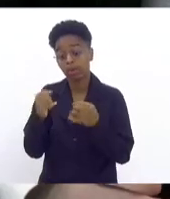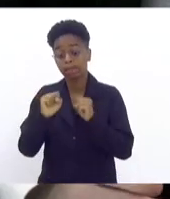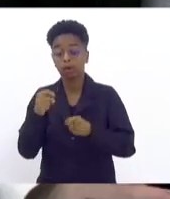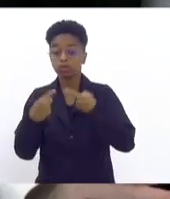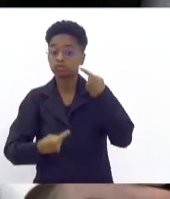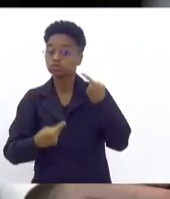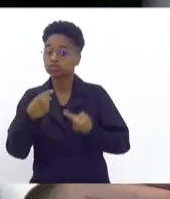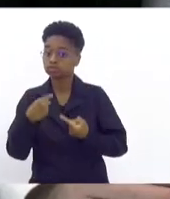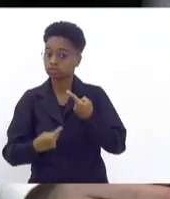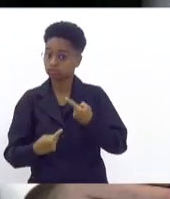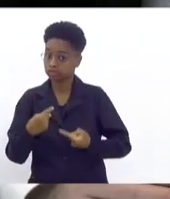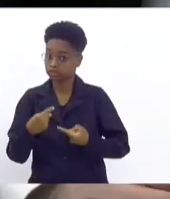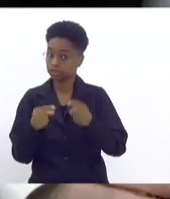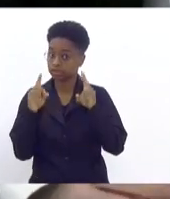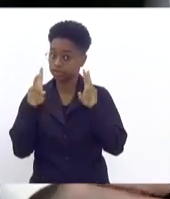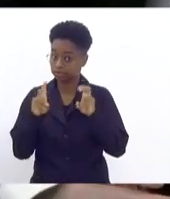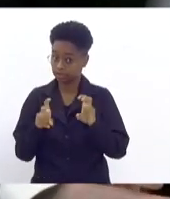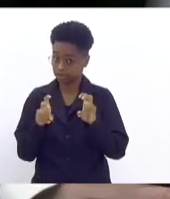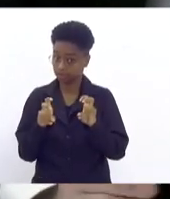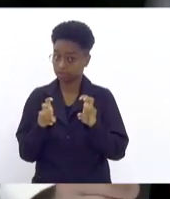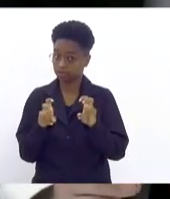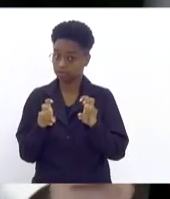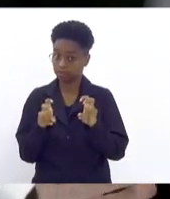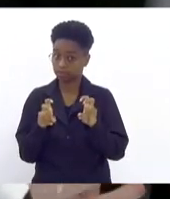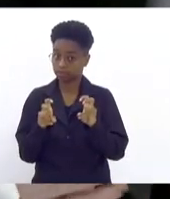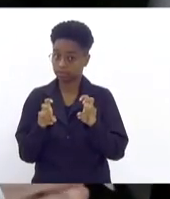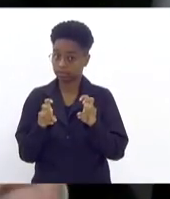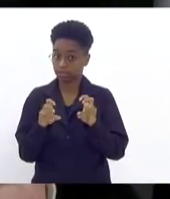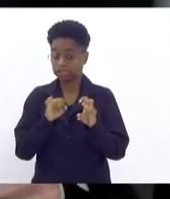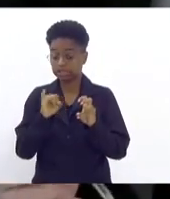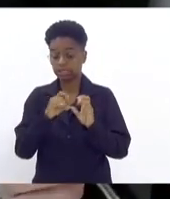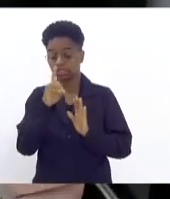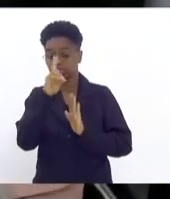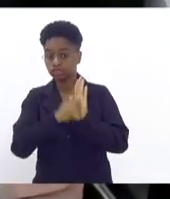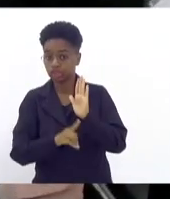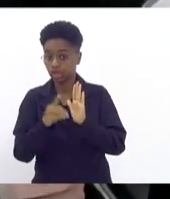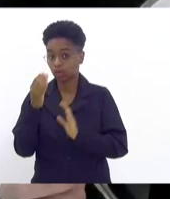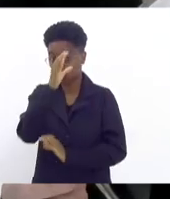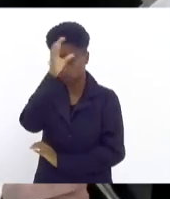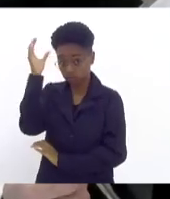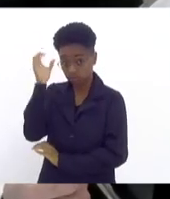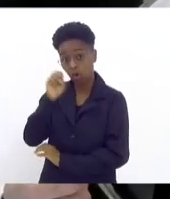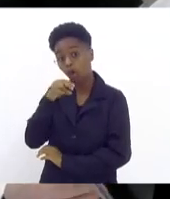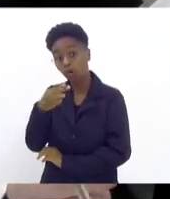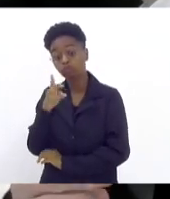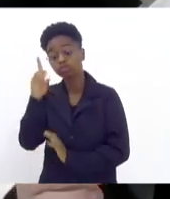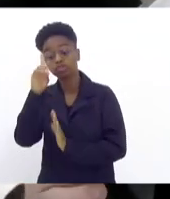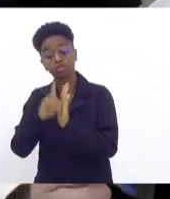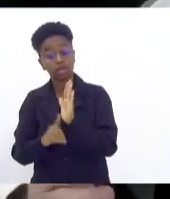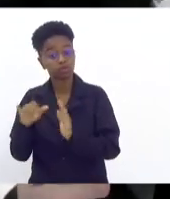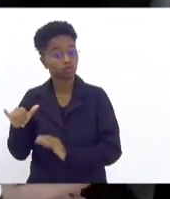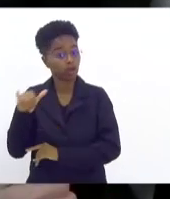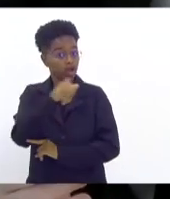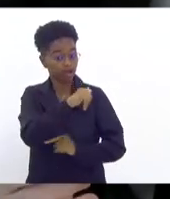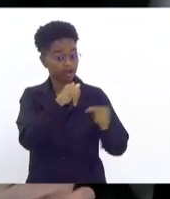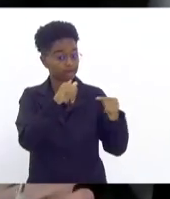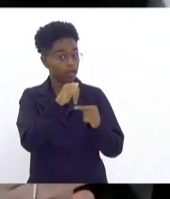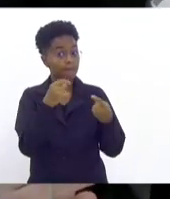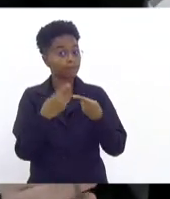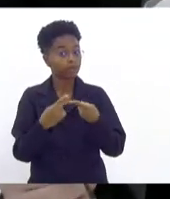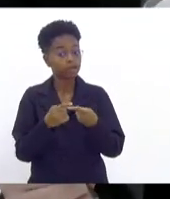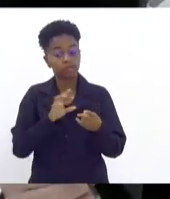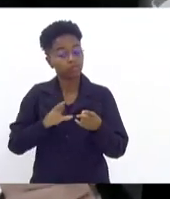sobre a matéria ser direito do consumidor ou direito aeronáutico, por não ser exatamente as